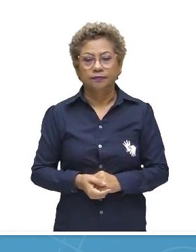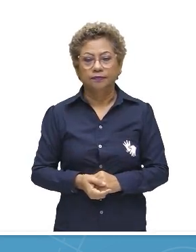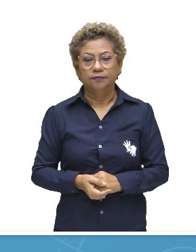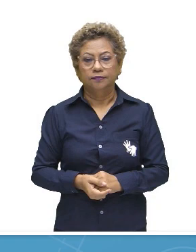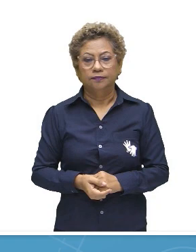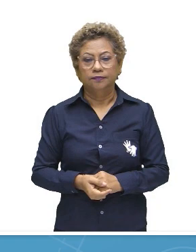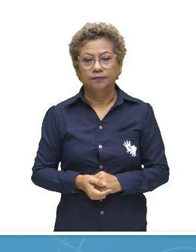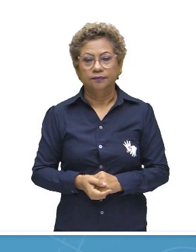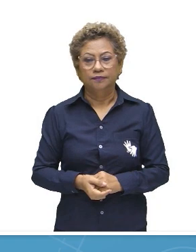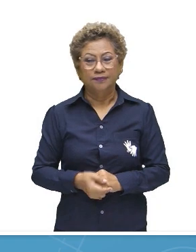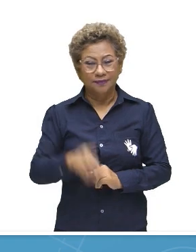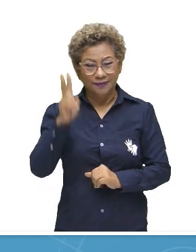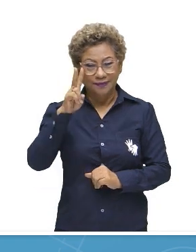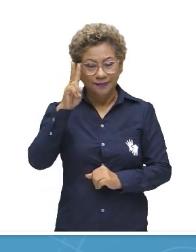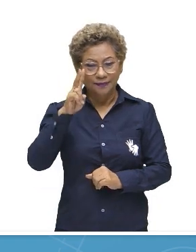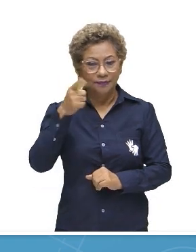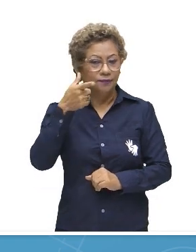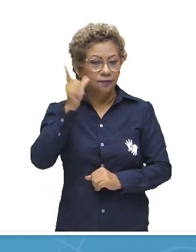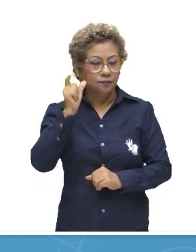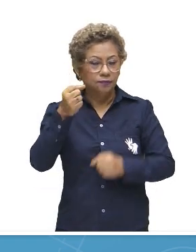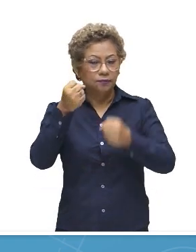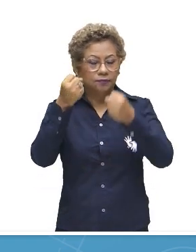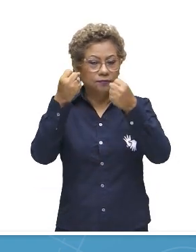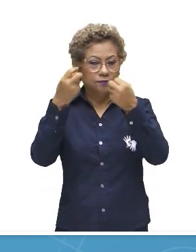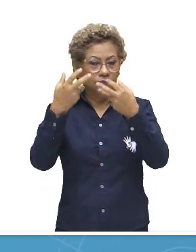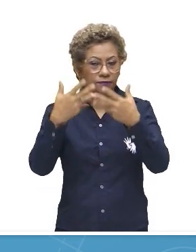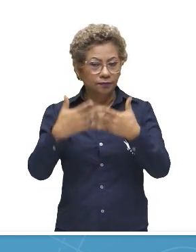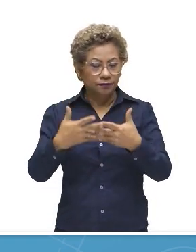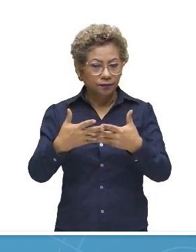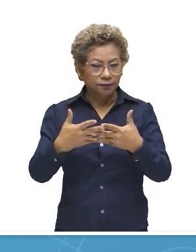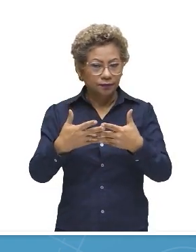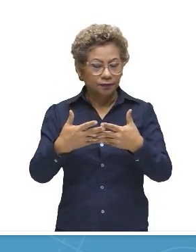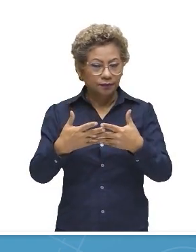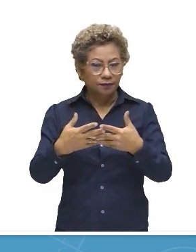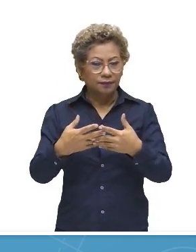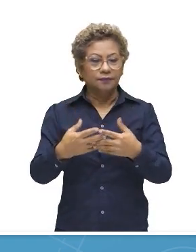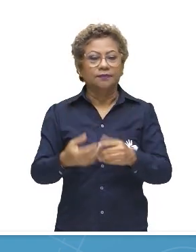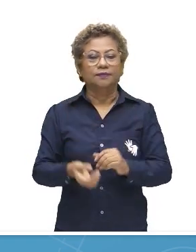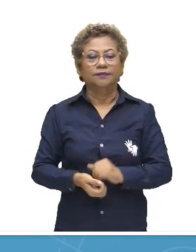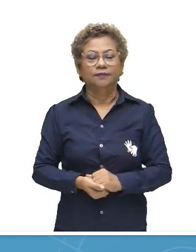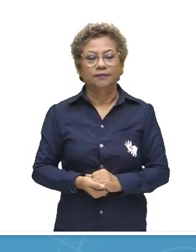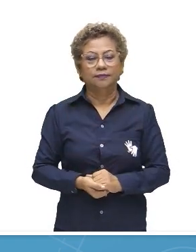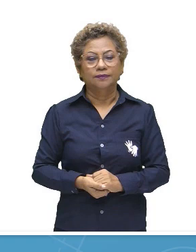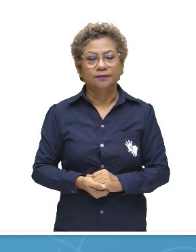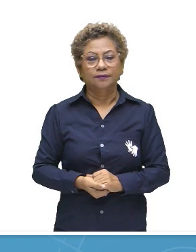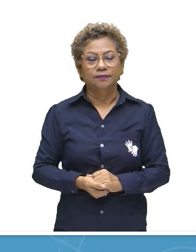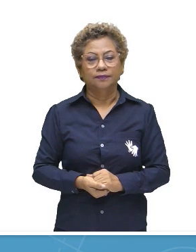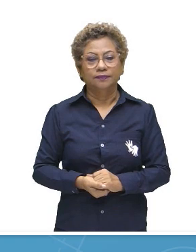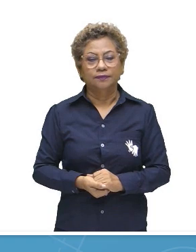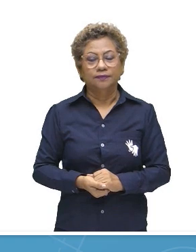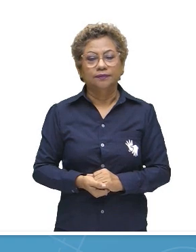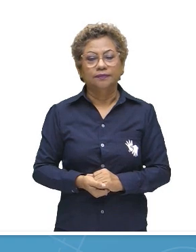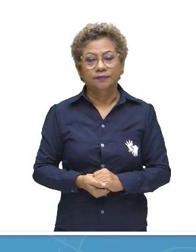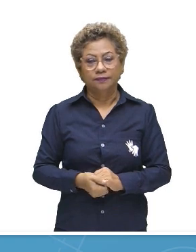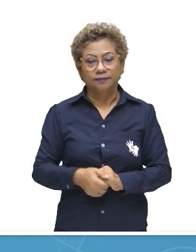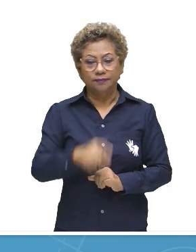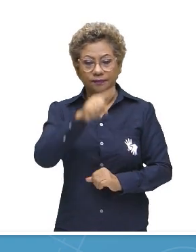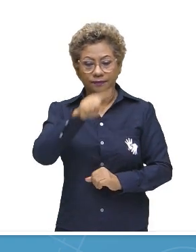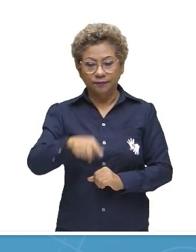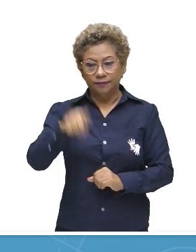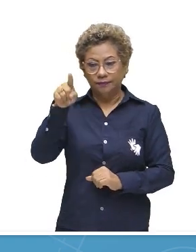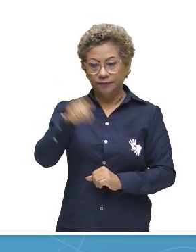nós aprendemos ontem, ó. Vamos multiplicar os números na diagonal. Faz